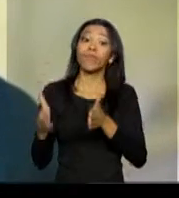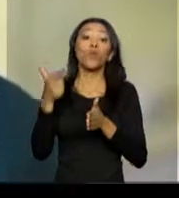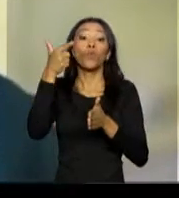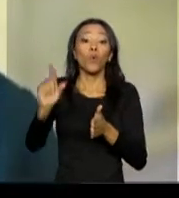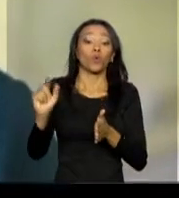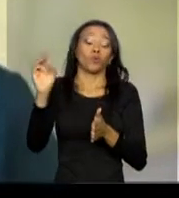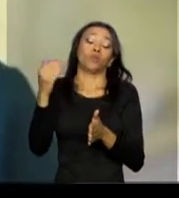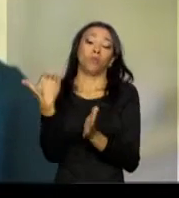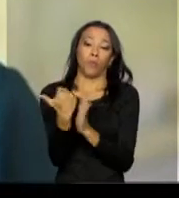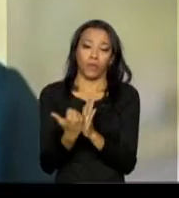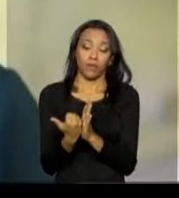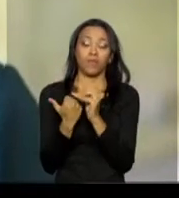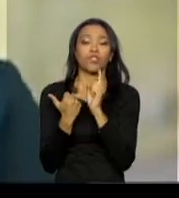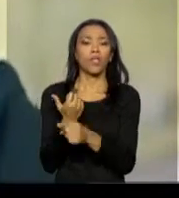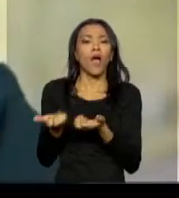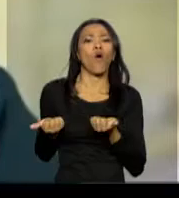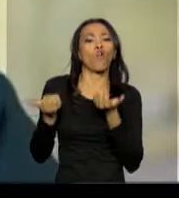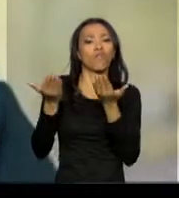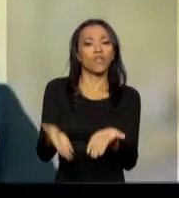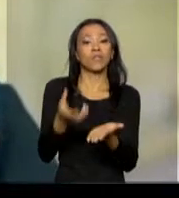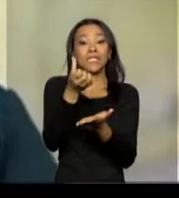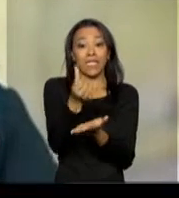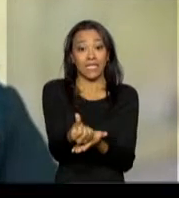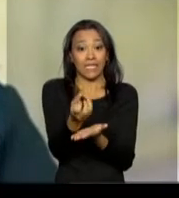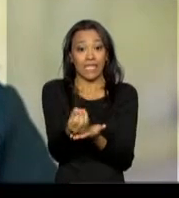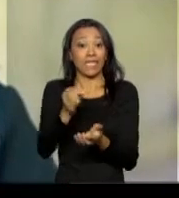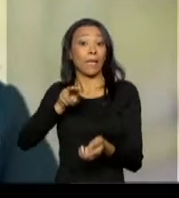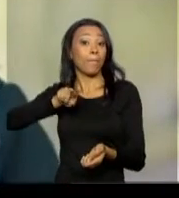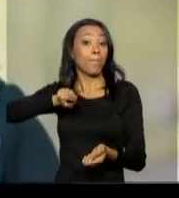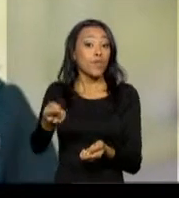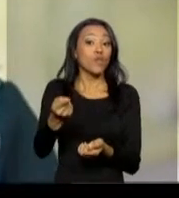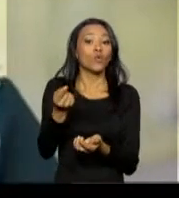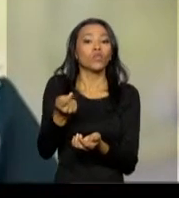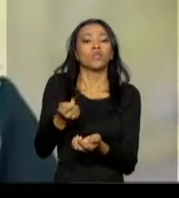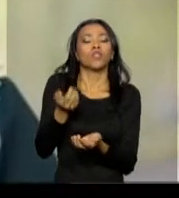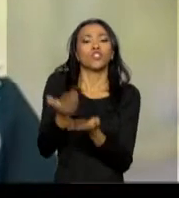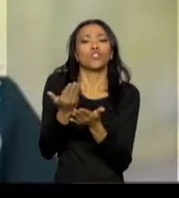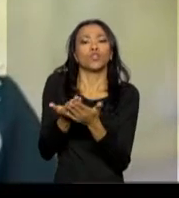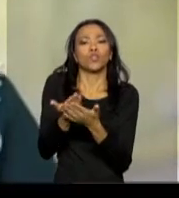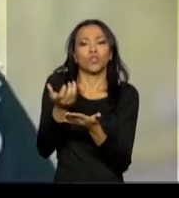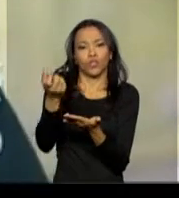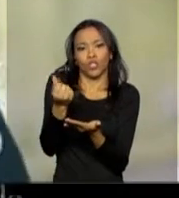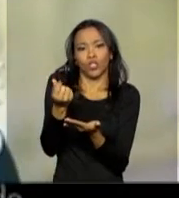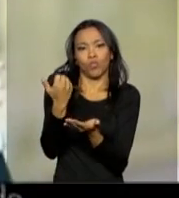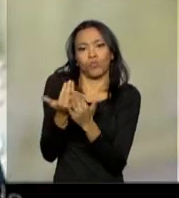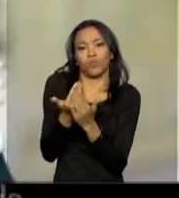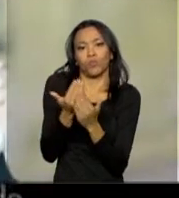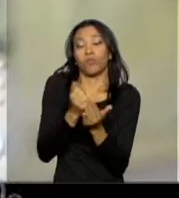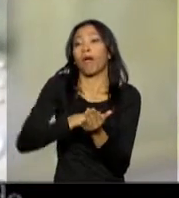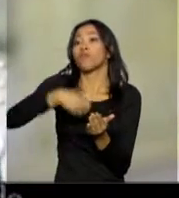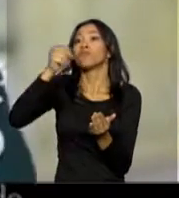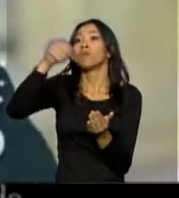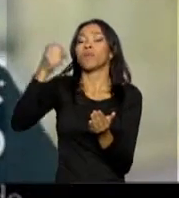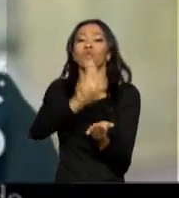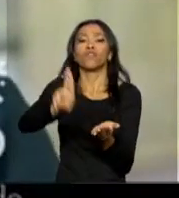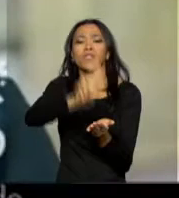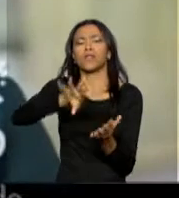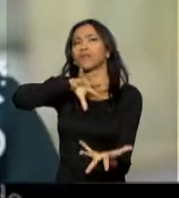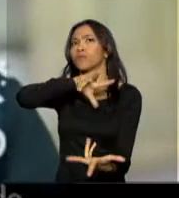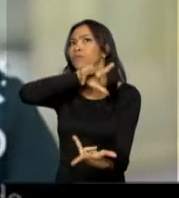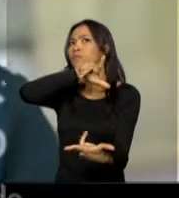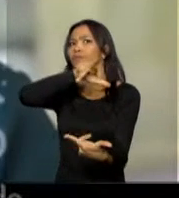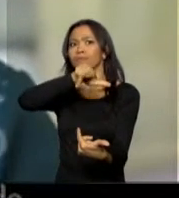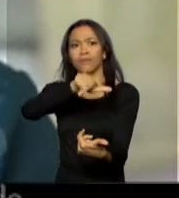Sem Fronteiras ofereceu 60 mil bolsas a estudantes brasileiros em alguma das